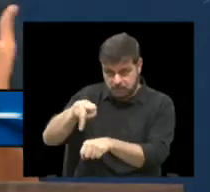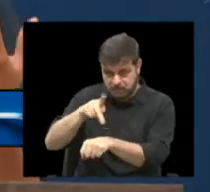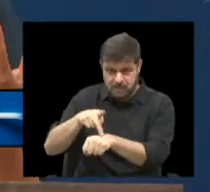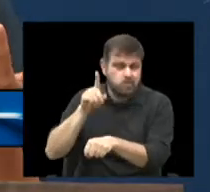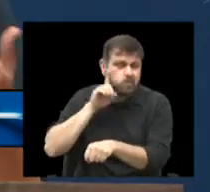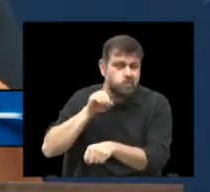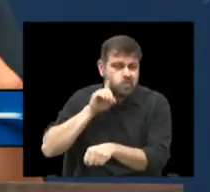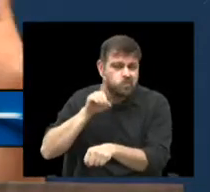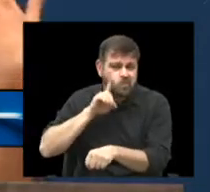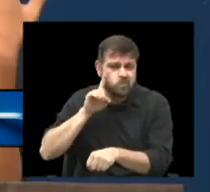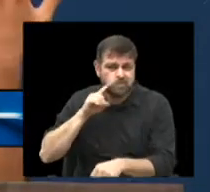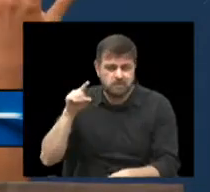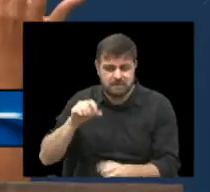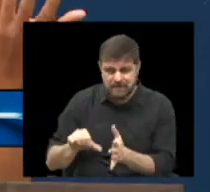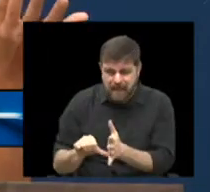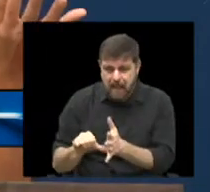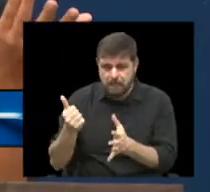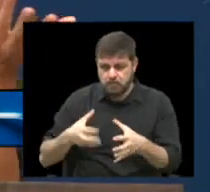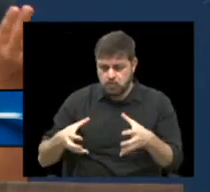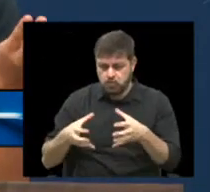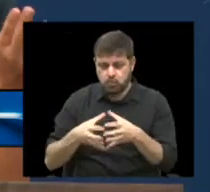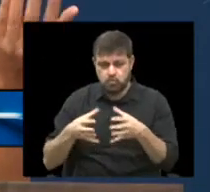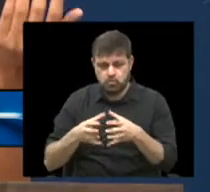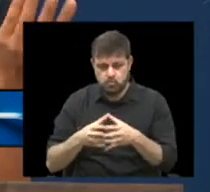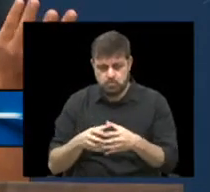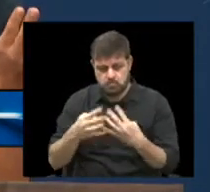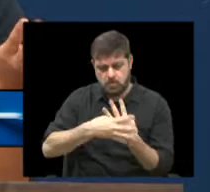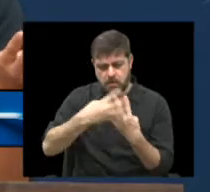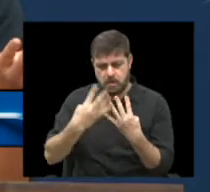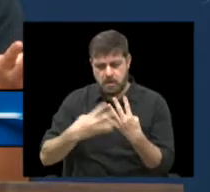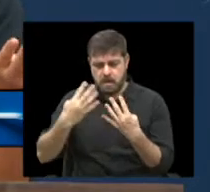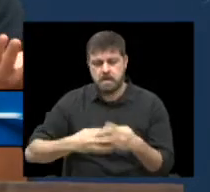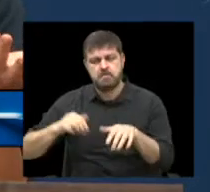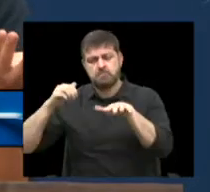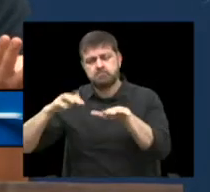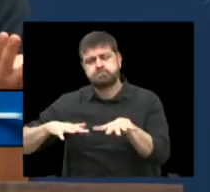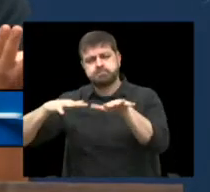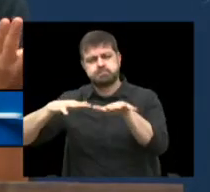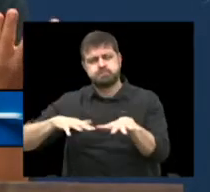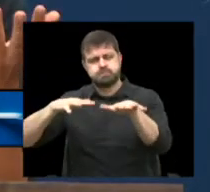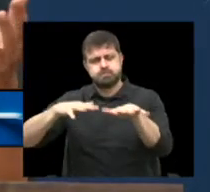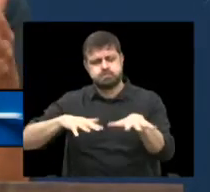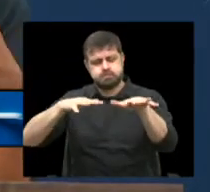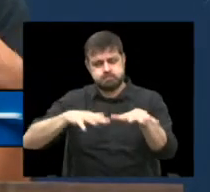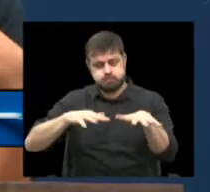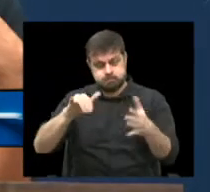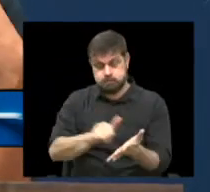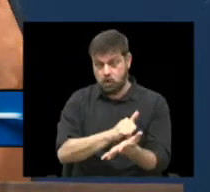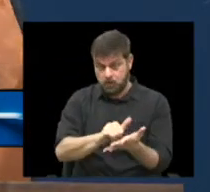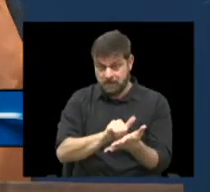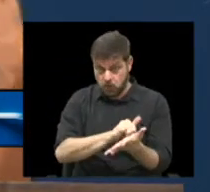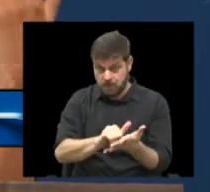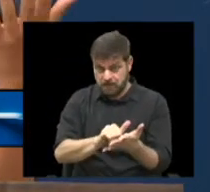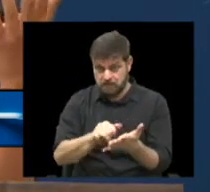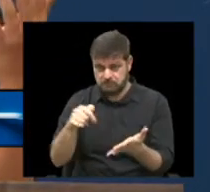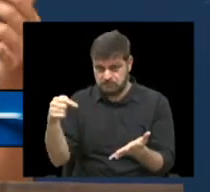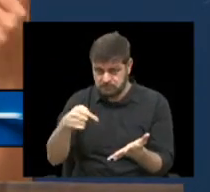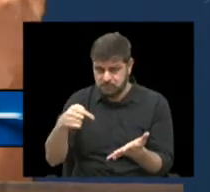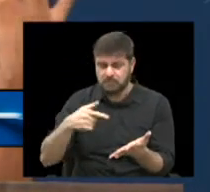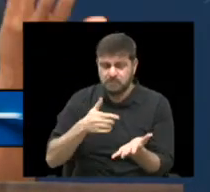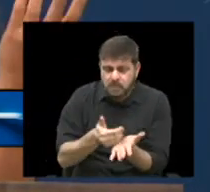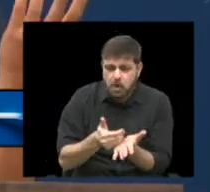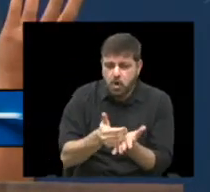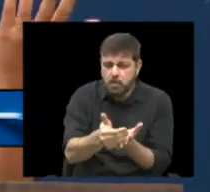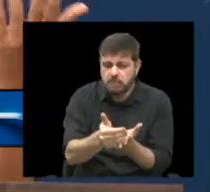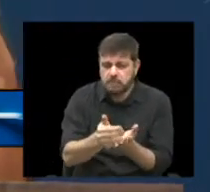começou a se teve a primeira parada do orgulho gay, em Nova York, e começou a se comemorar,